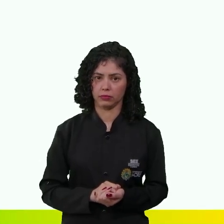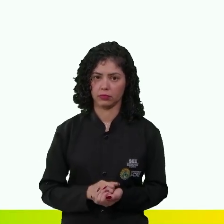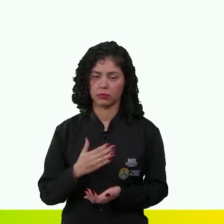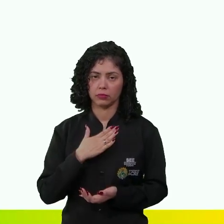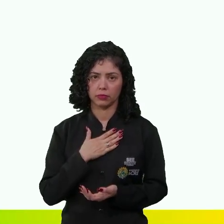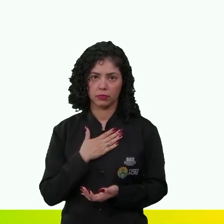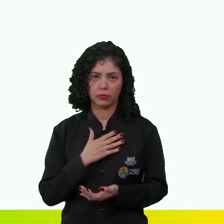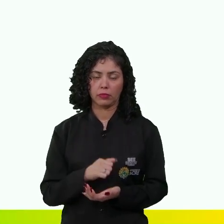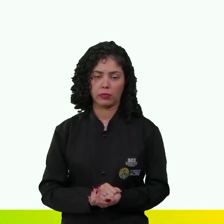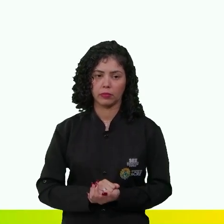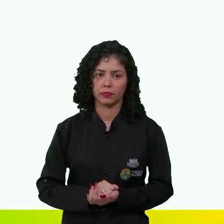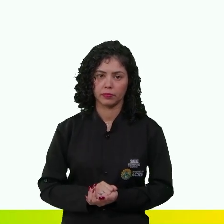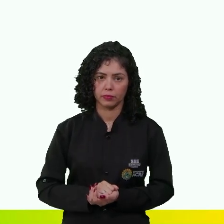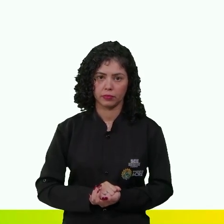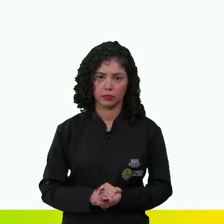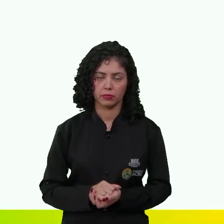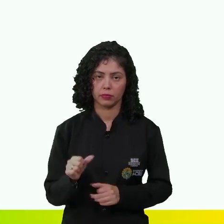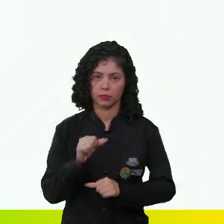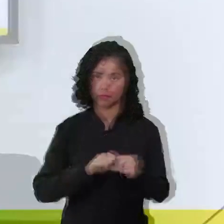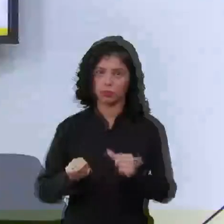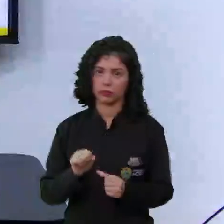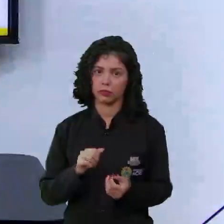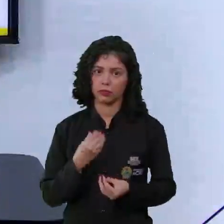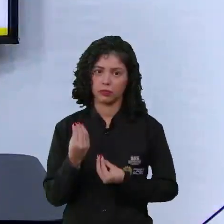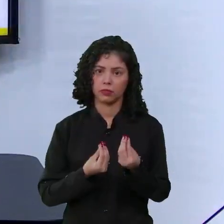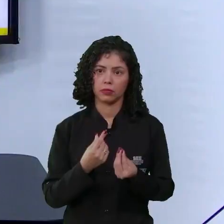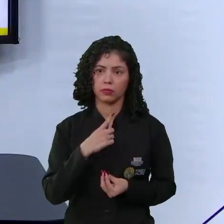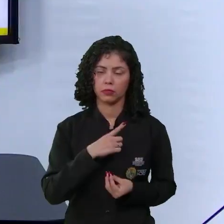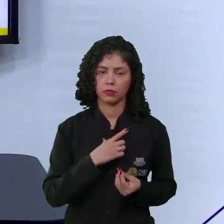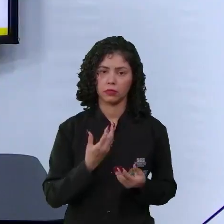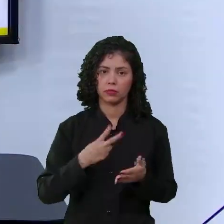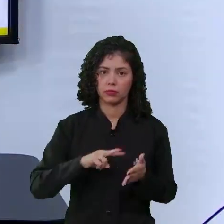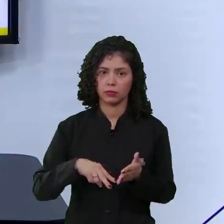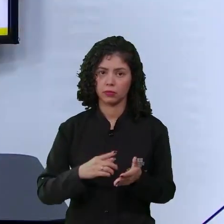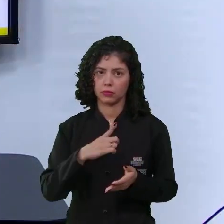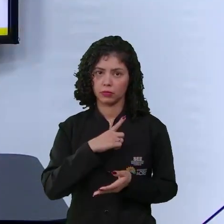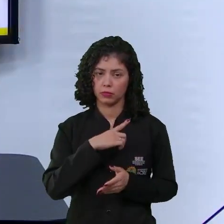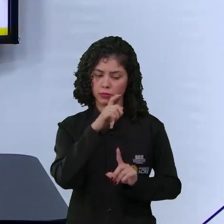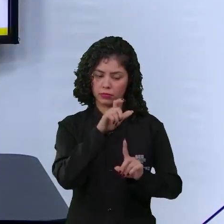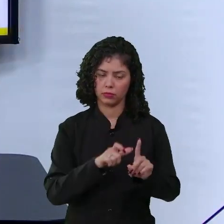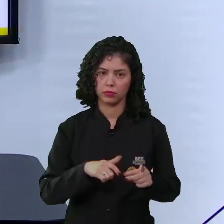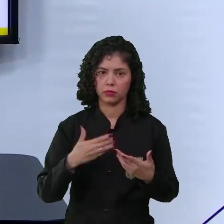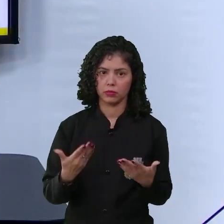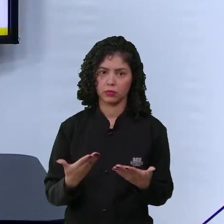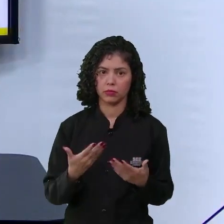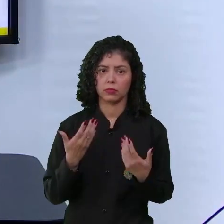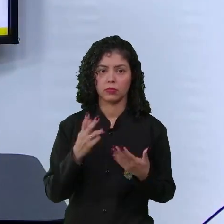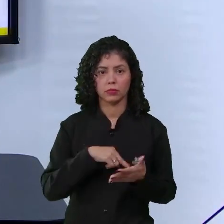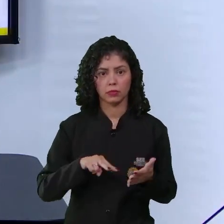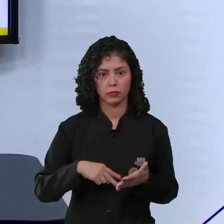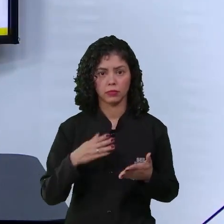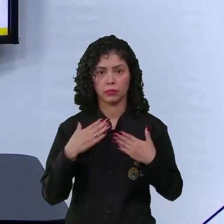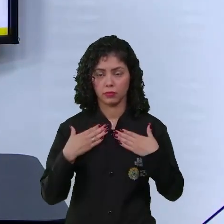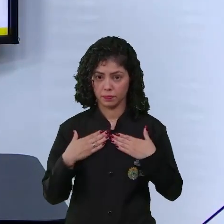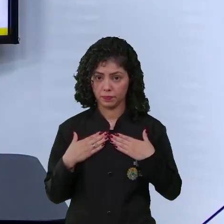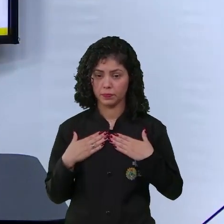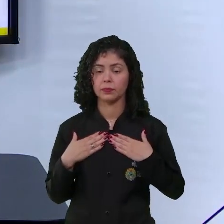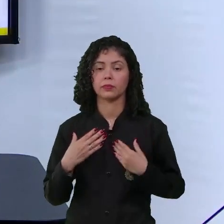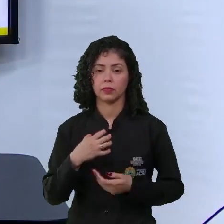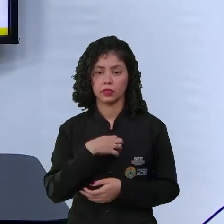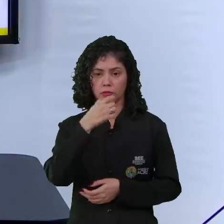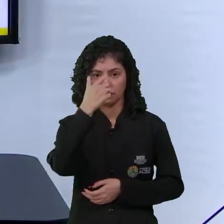minha forma. E não ao contrário. Não é como se eu tivesse que dançar para ter uma forma. Eu danço para